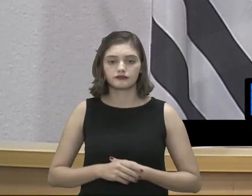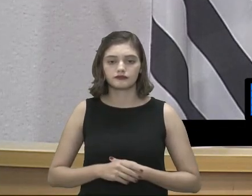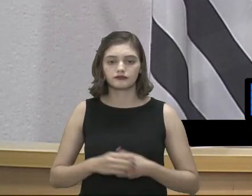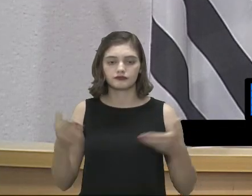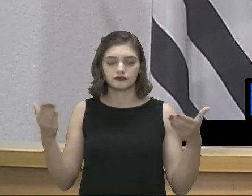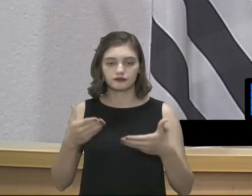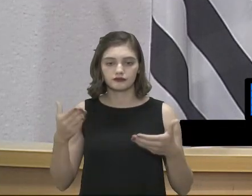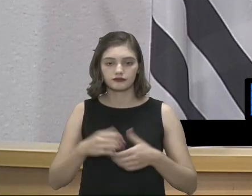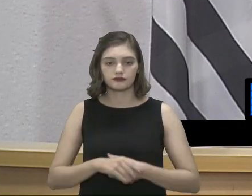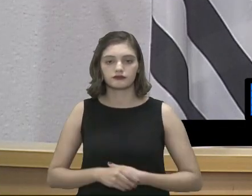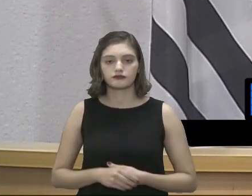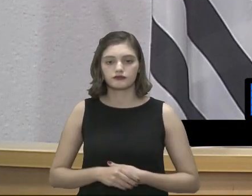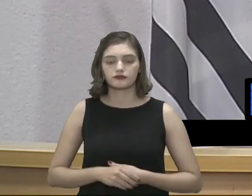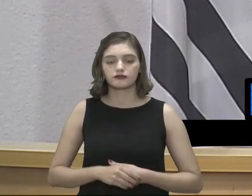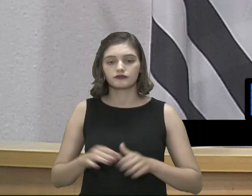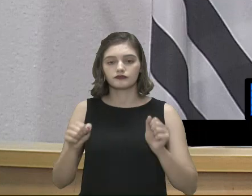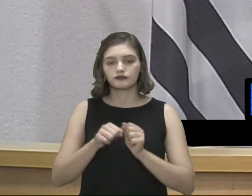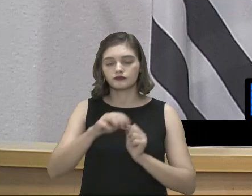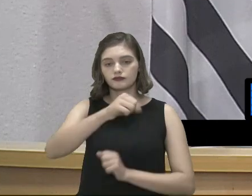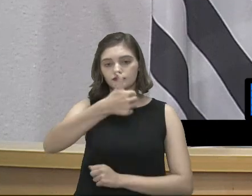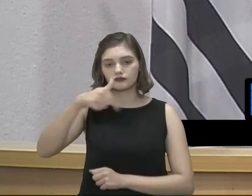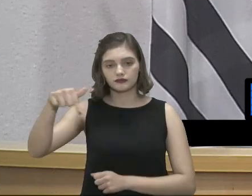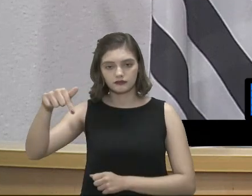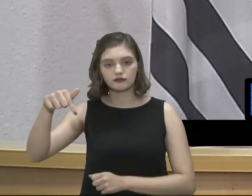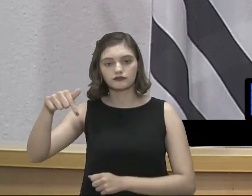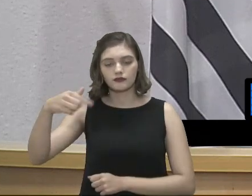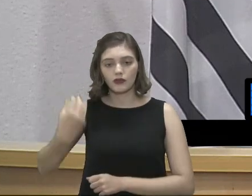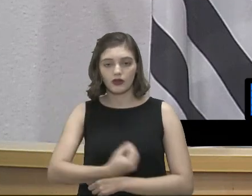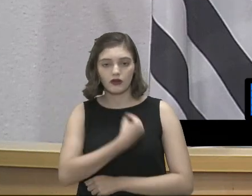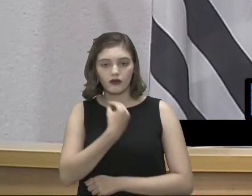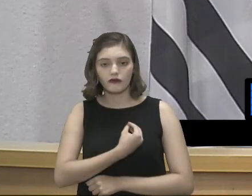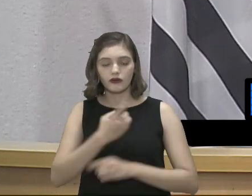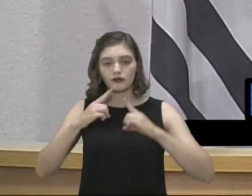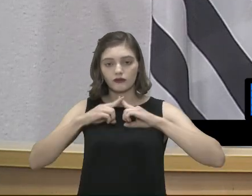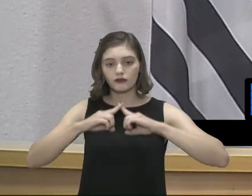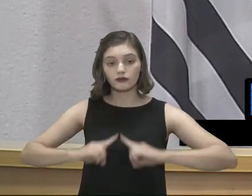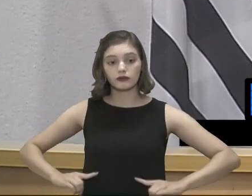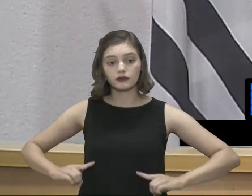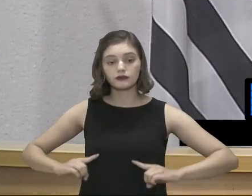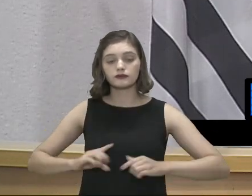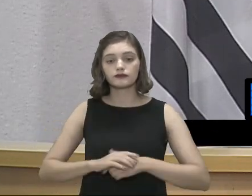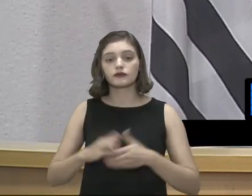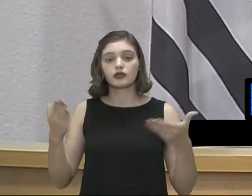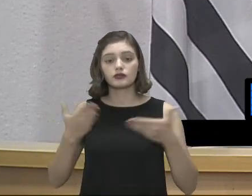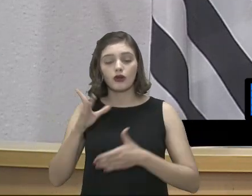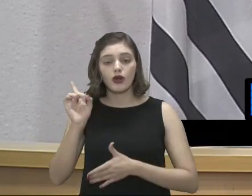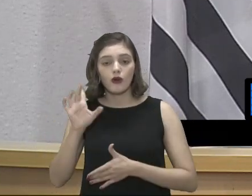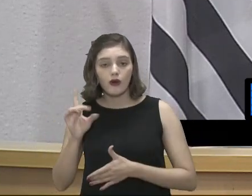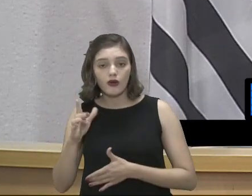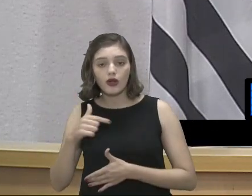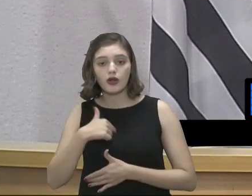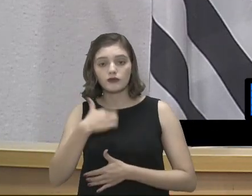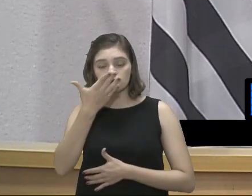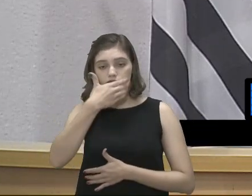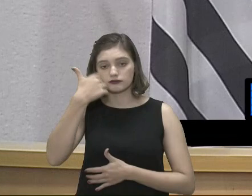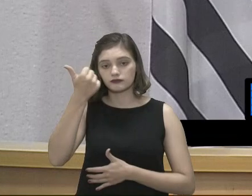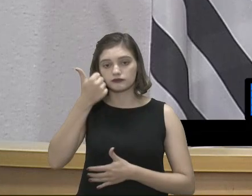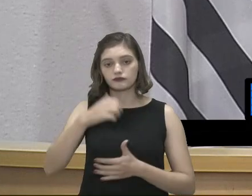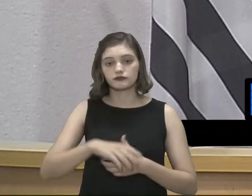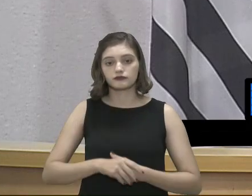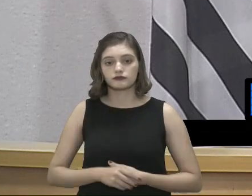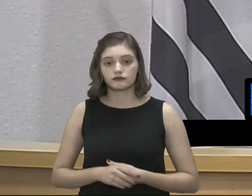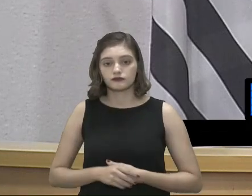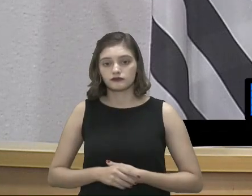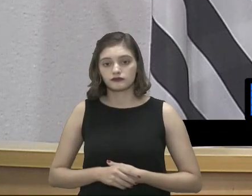Hoje, já fazem 17 anos que eu convivo com a depressão. E só agora eu estou melhorando.